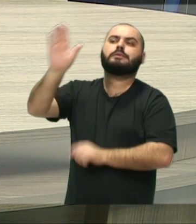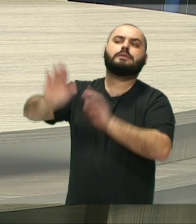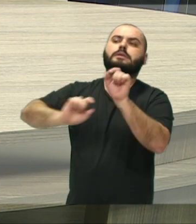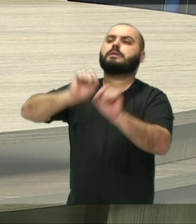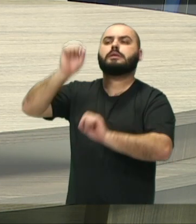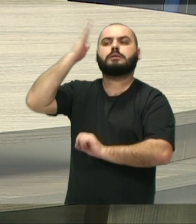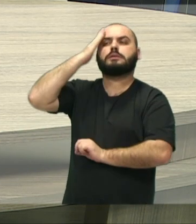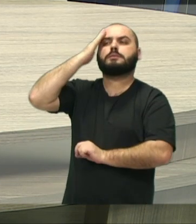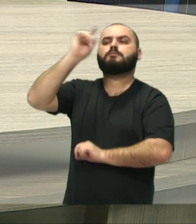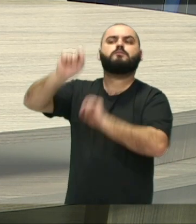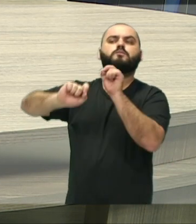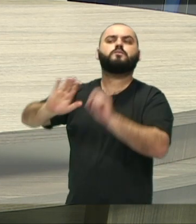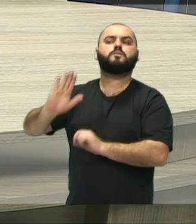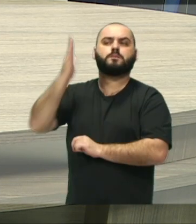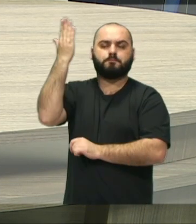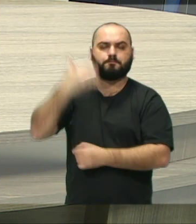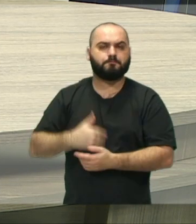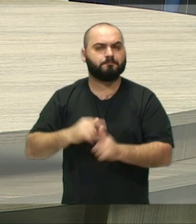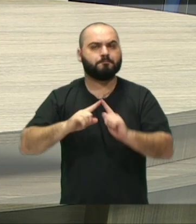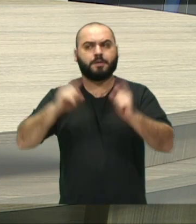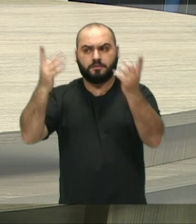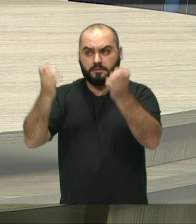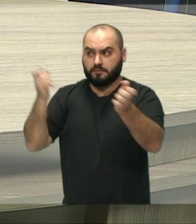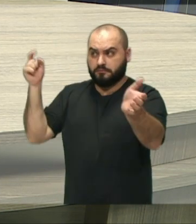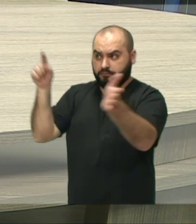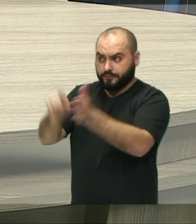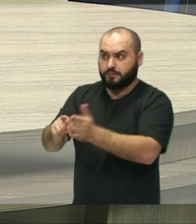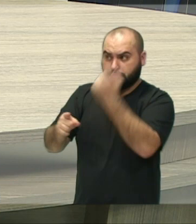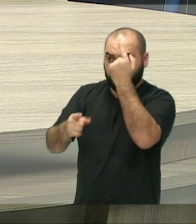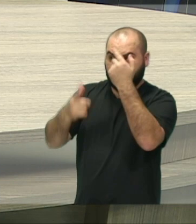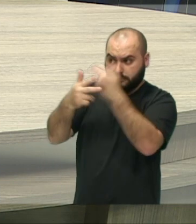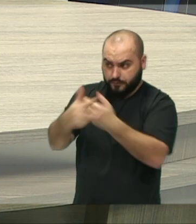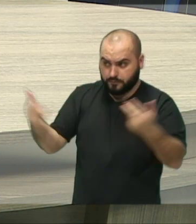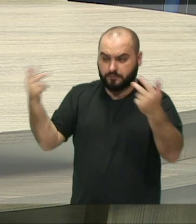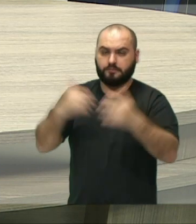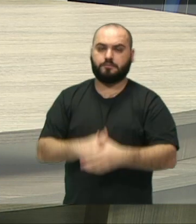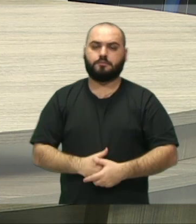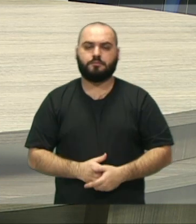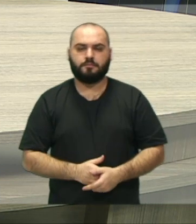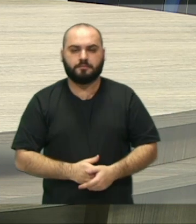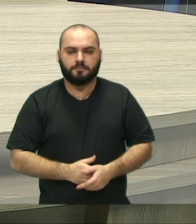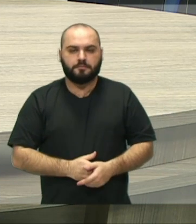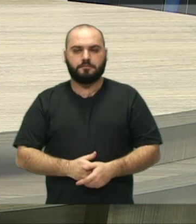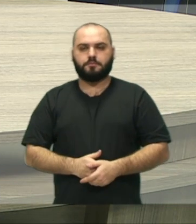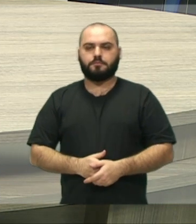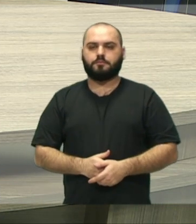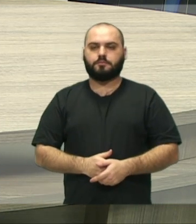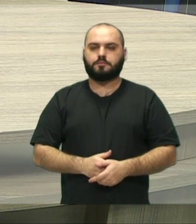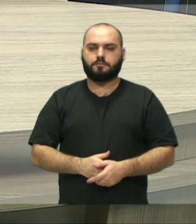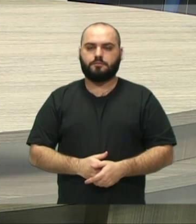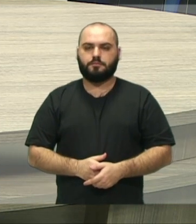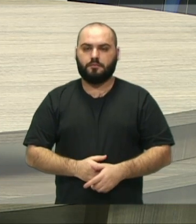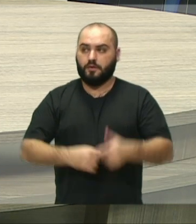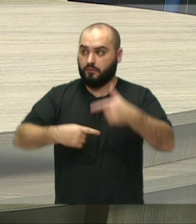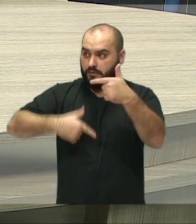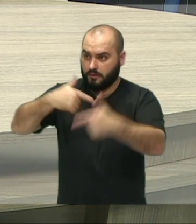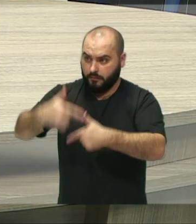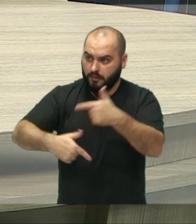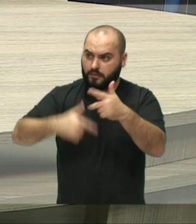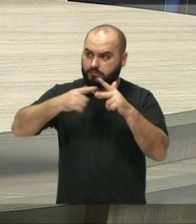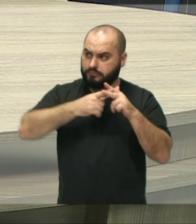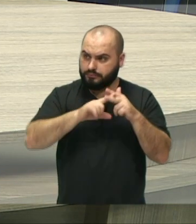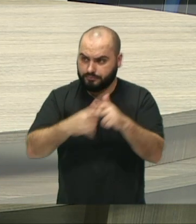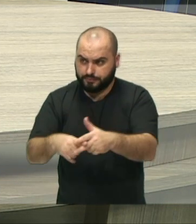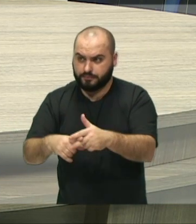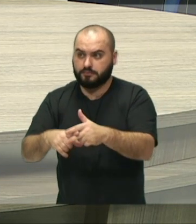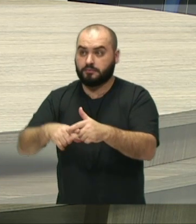bem prática. O serviço todo de manutenção da barragem, tudo que precisava para que ela volte